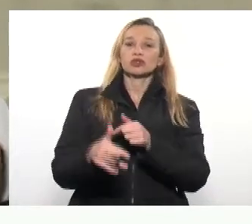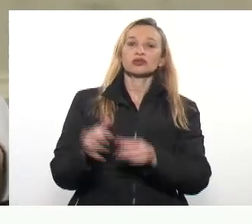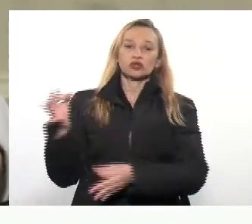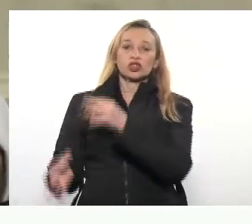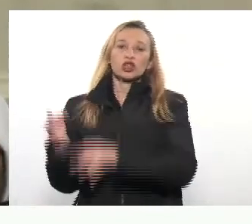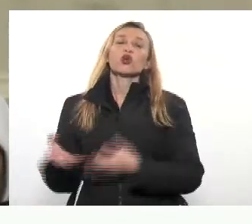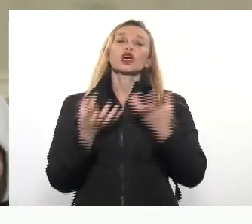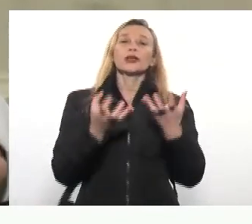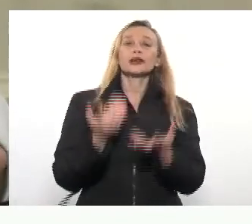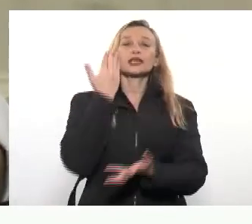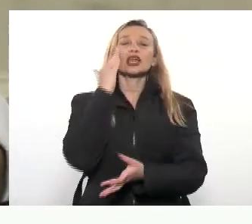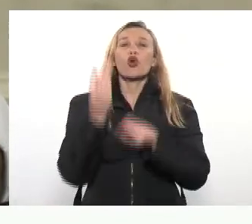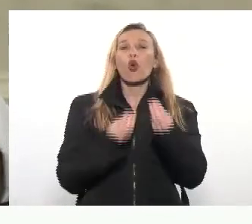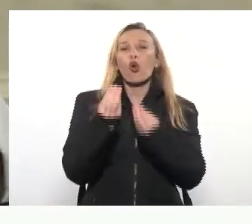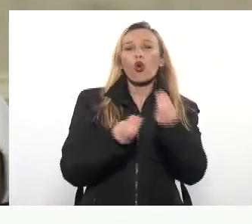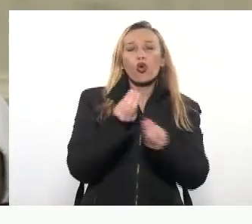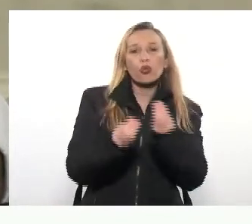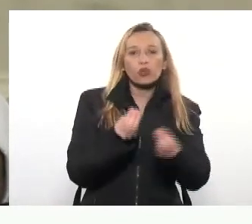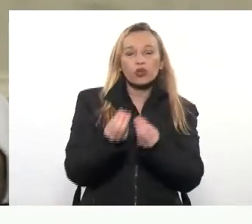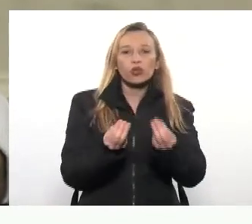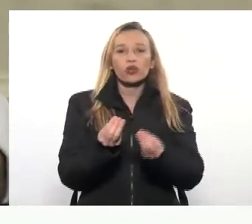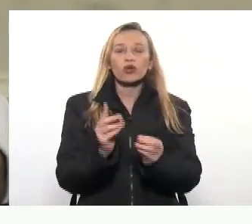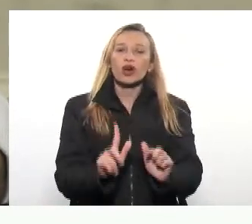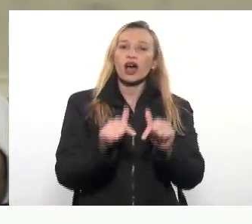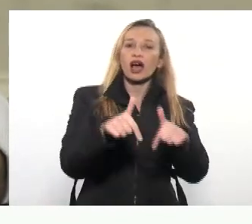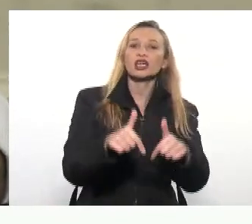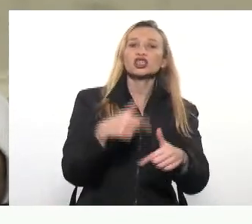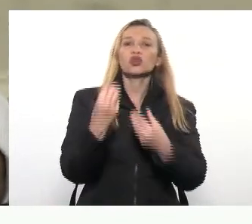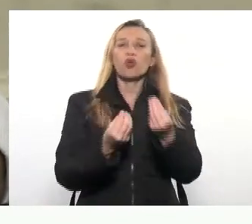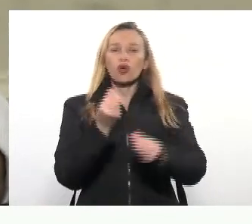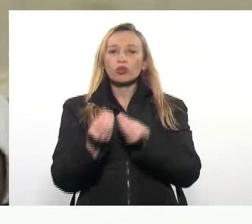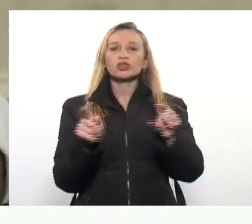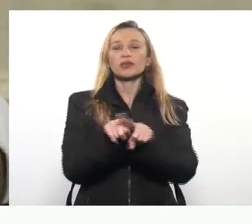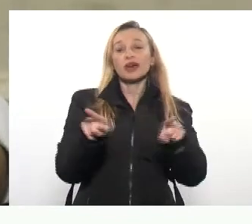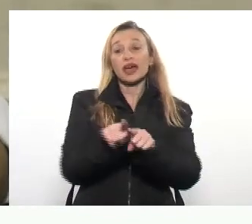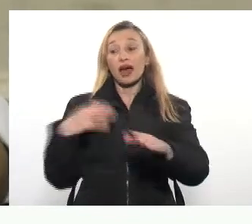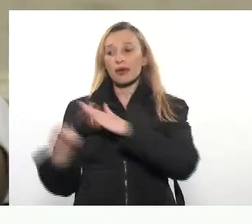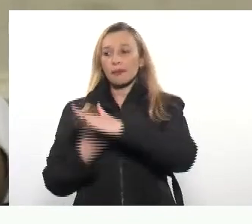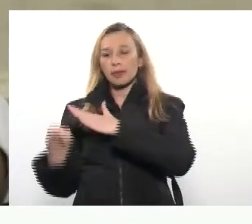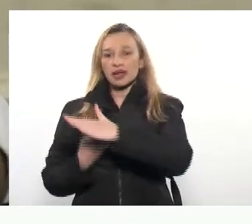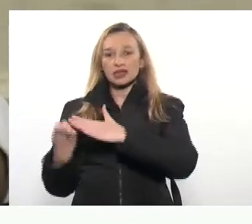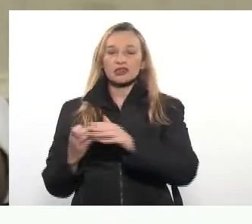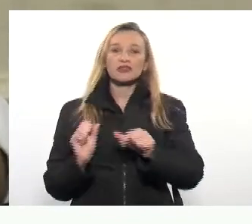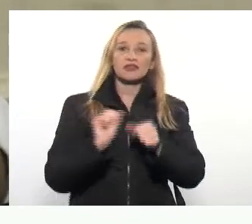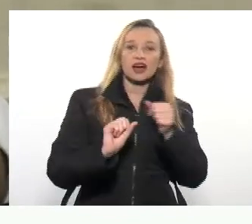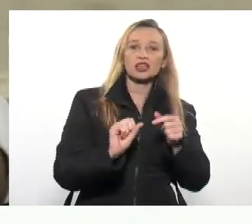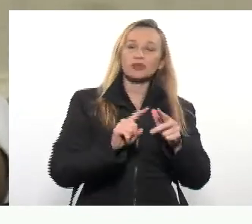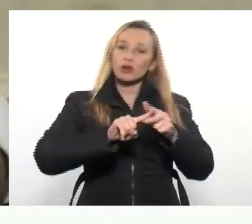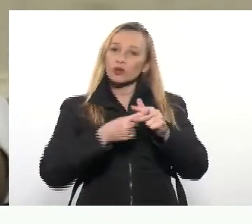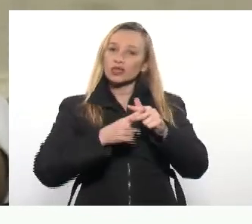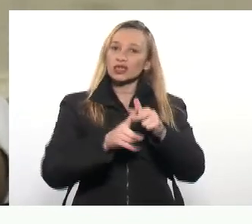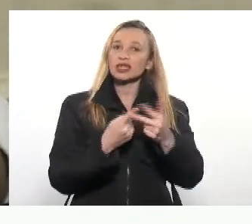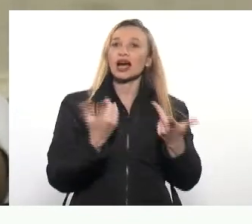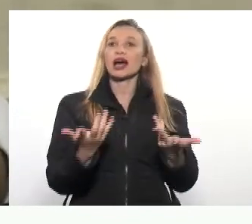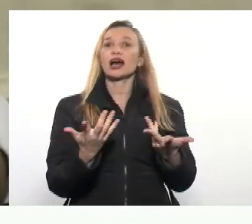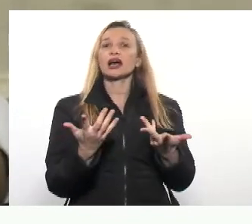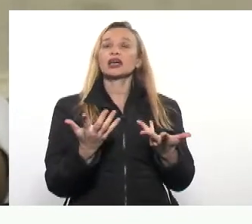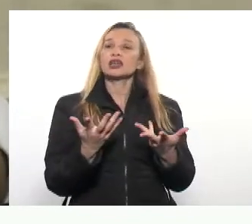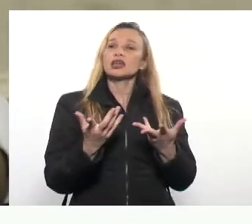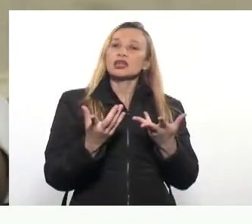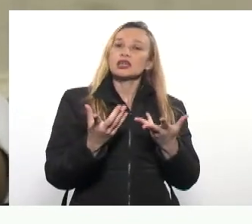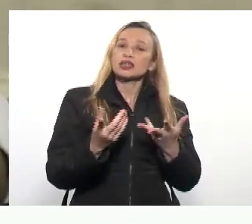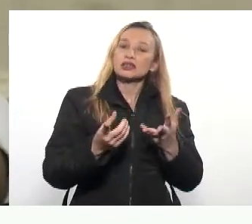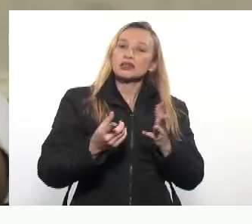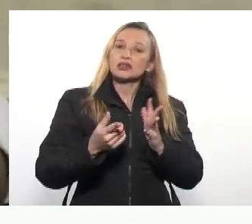como funciona e como que a SEDAI se posiciona para tentar regulamentar isso de uma forma que dê mais lisura, que dê